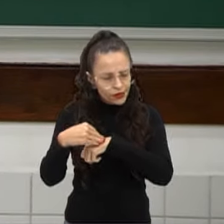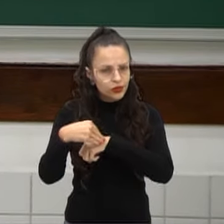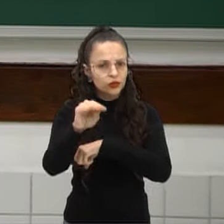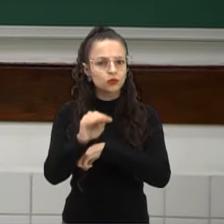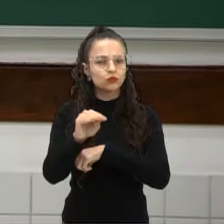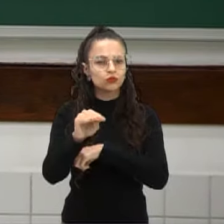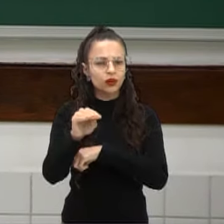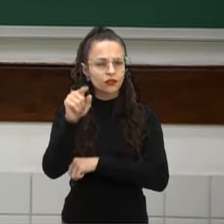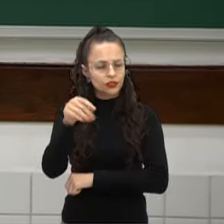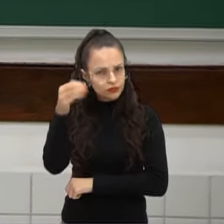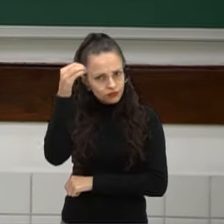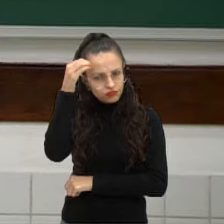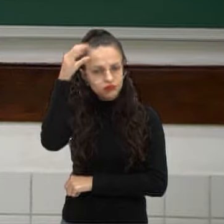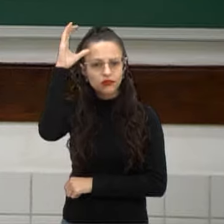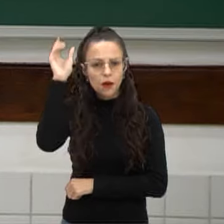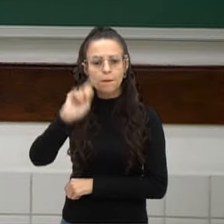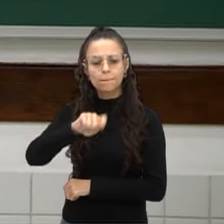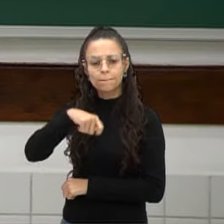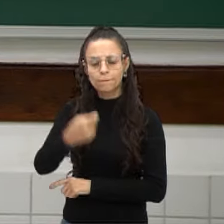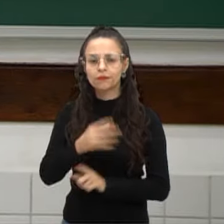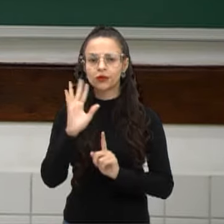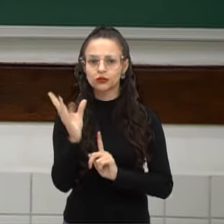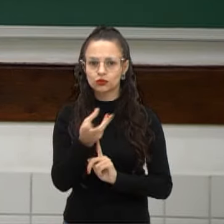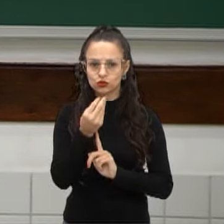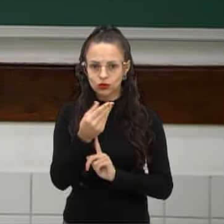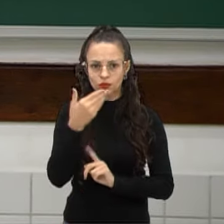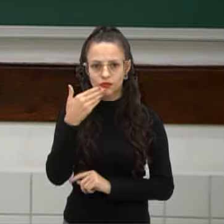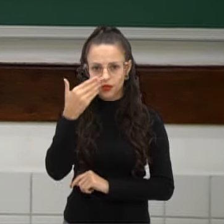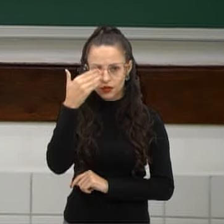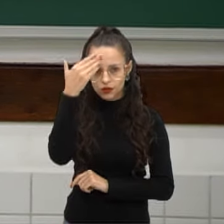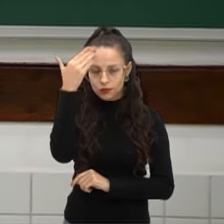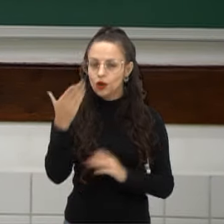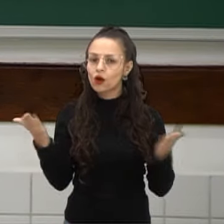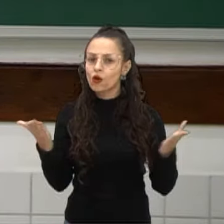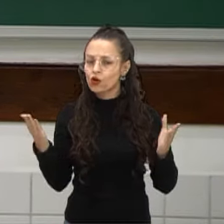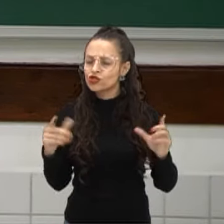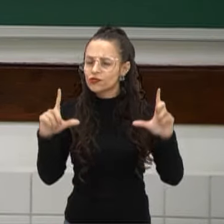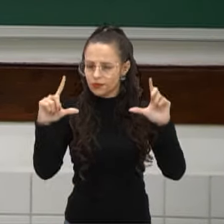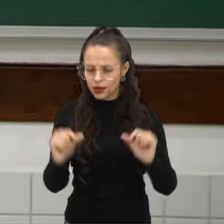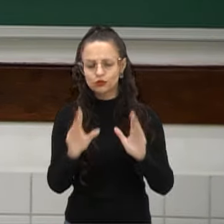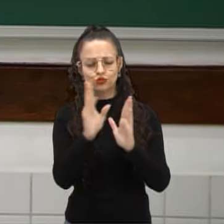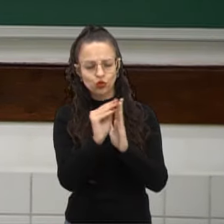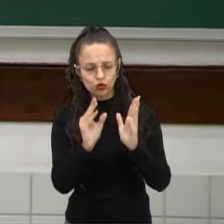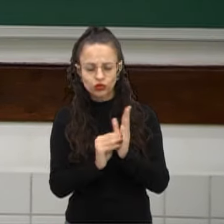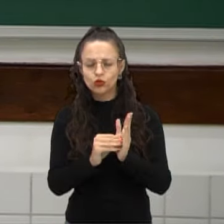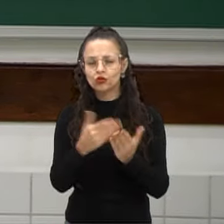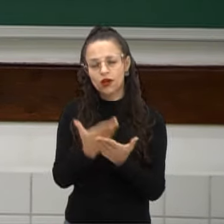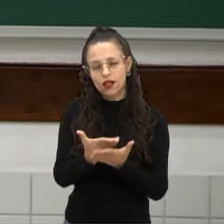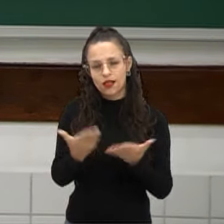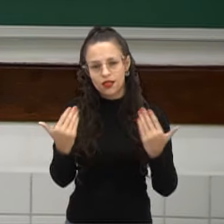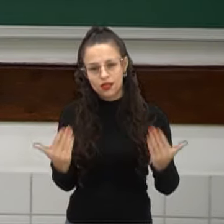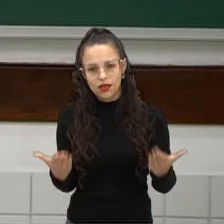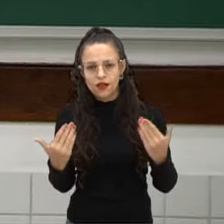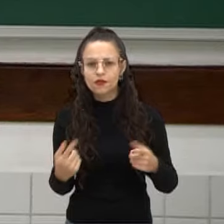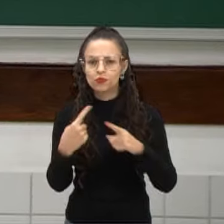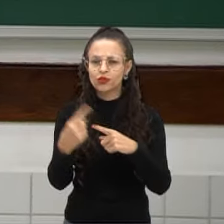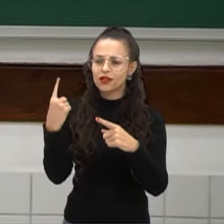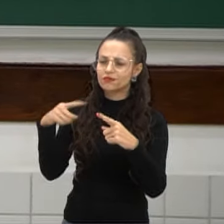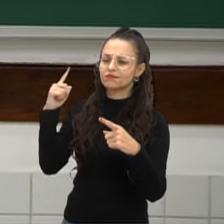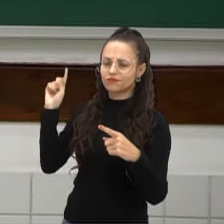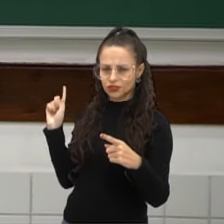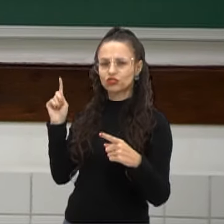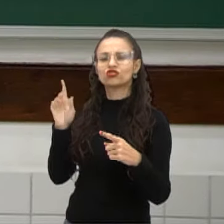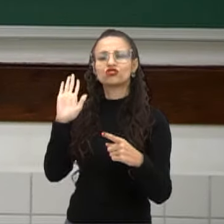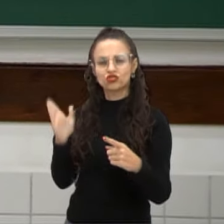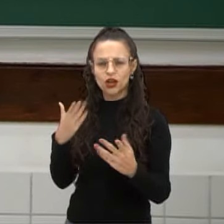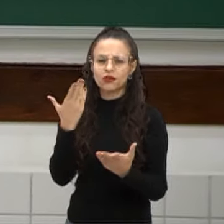mais vocês na cultura islâmica. A aula de hoje ela está um pouquinho mais light, ela tem menos conteúdo, para a gente só trabalhar um pouquinho em cima, porque a gente trabalhou já outras